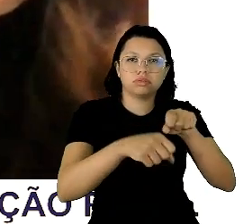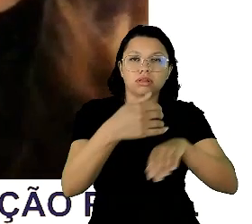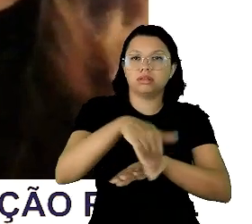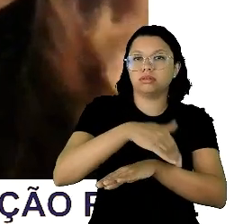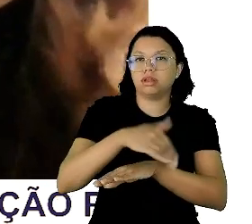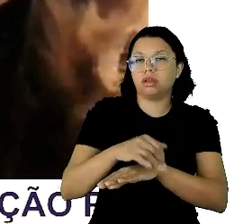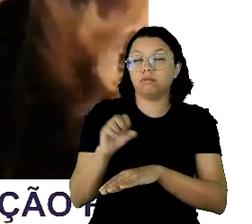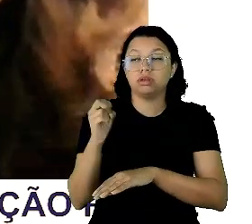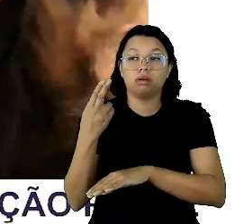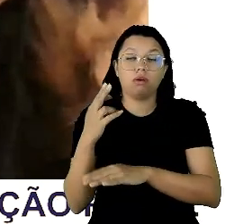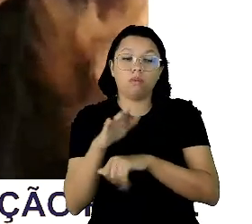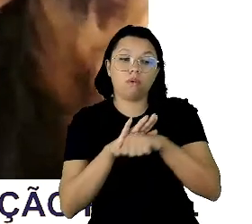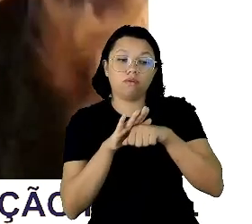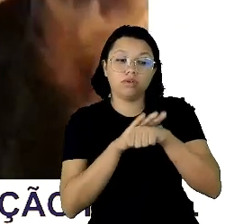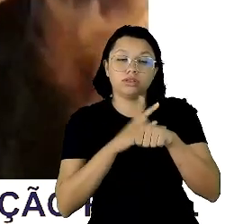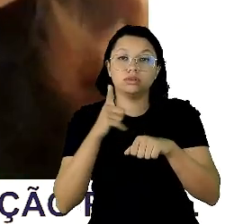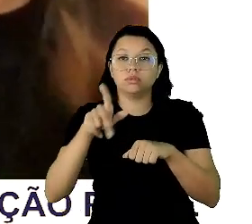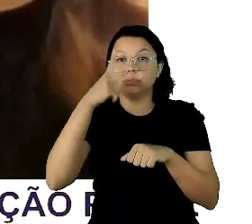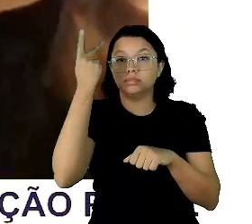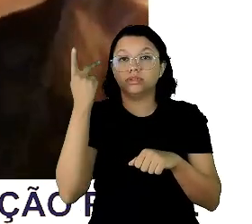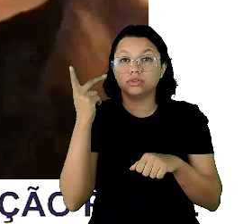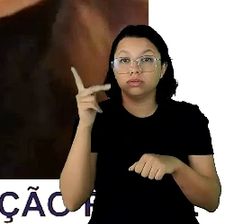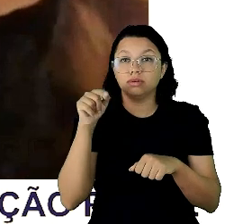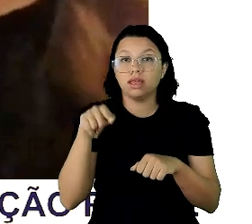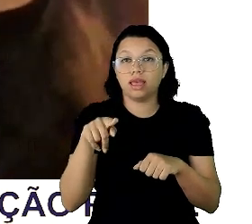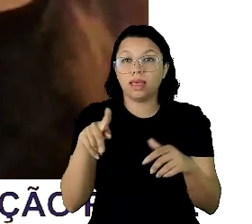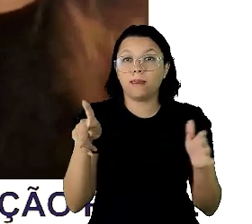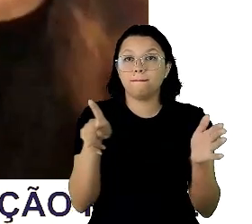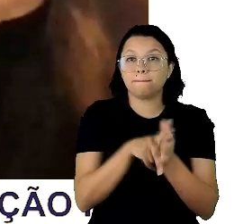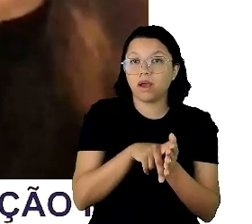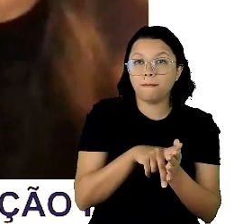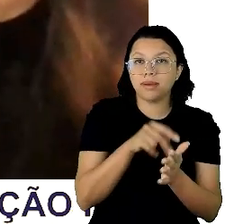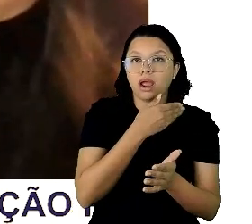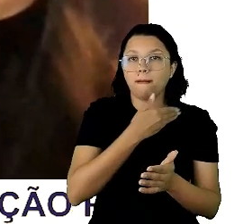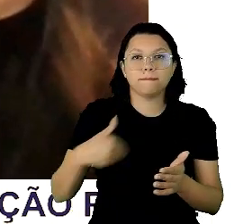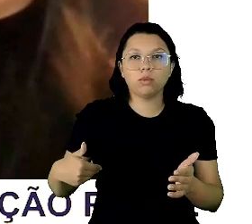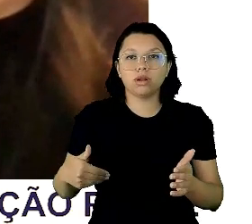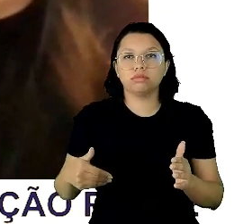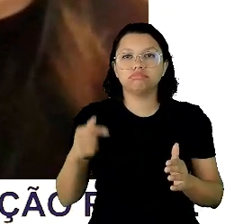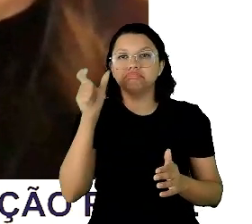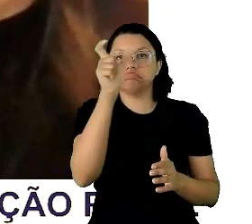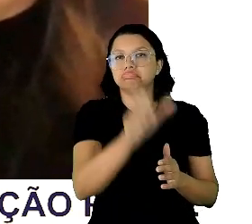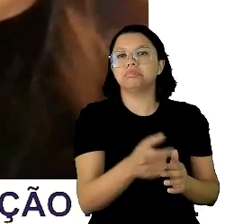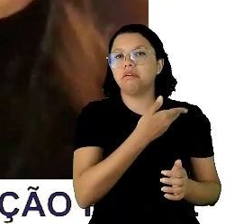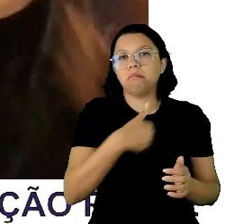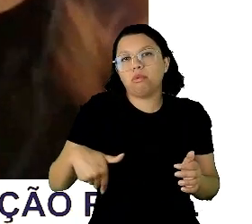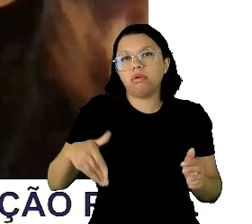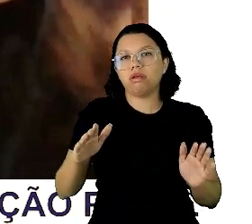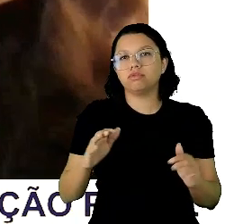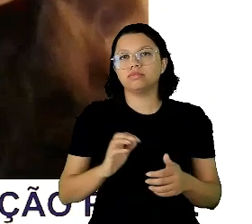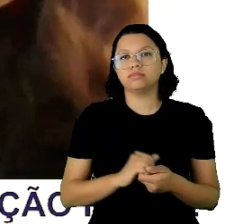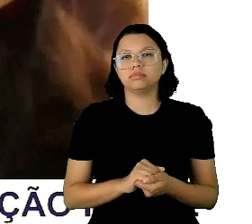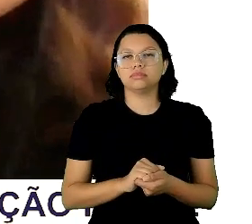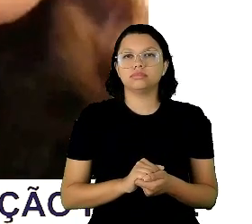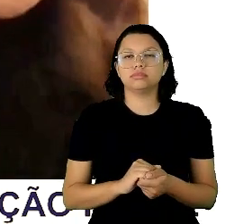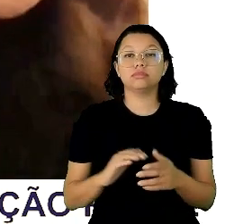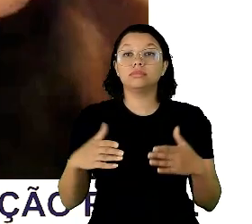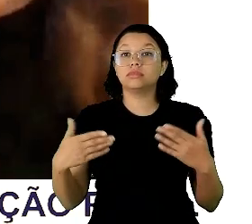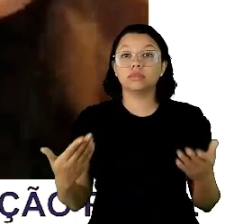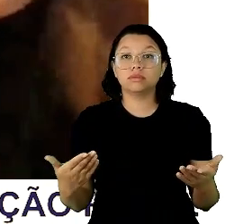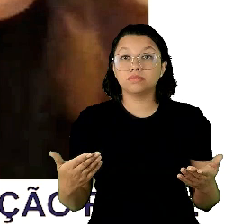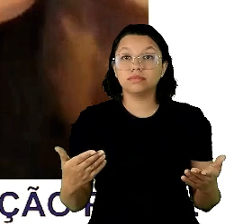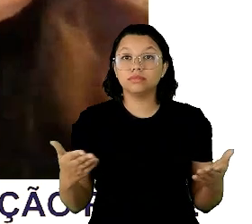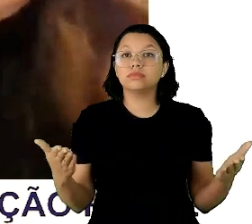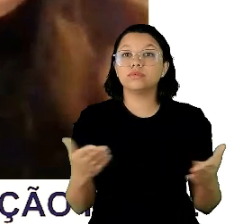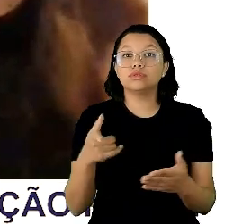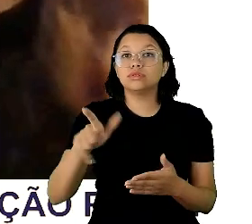alguém, ela faz parte do espaço público. Ela é pública. Então, Isso é uma outra coisa